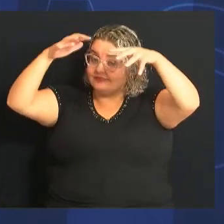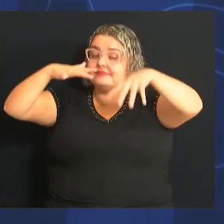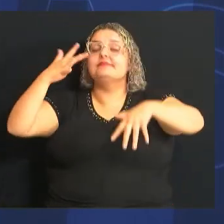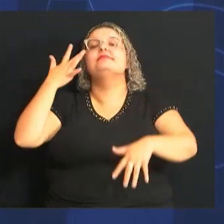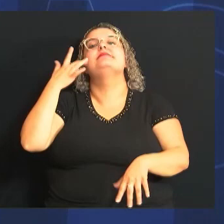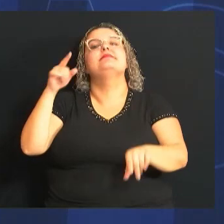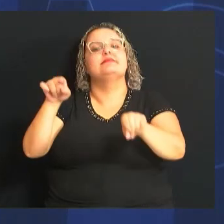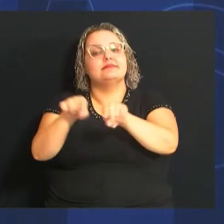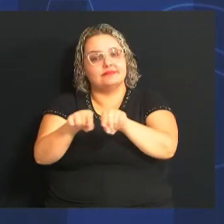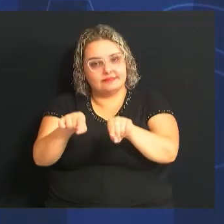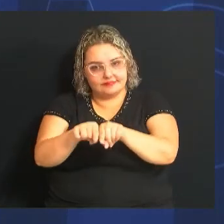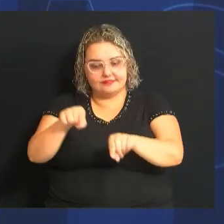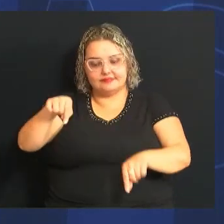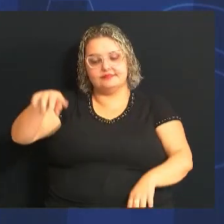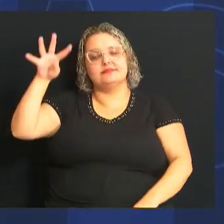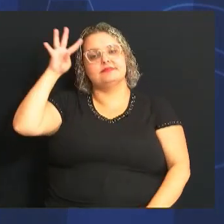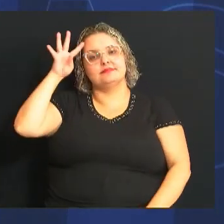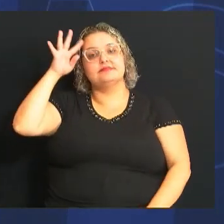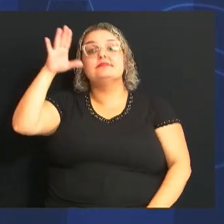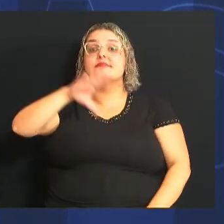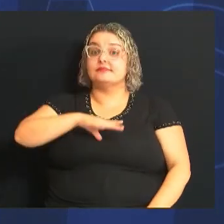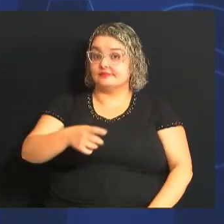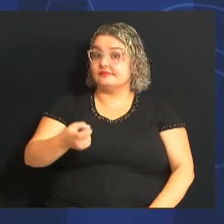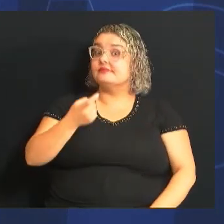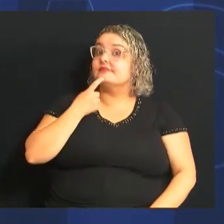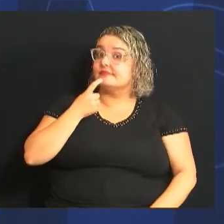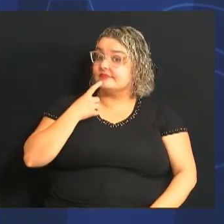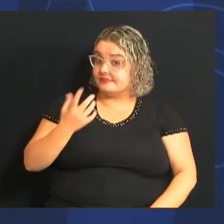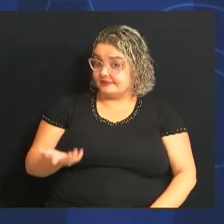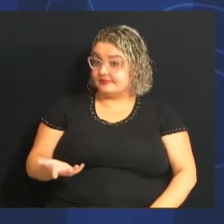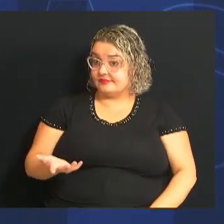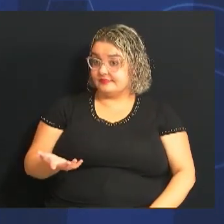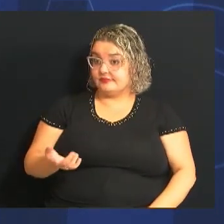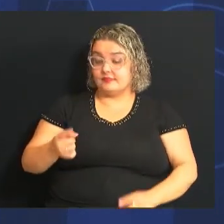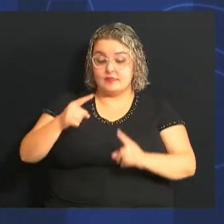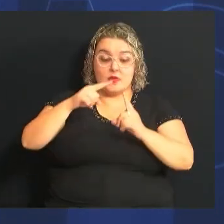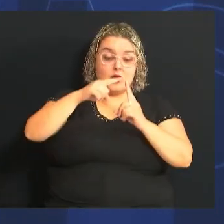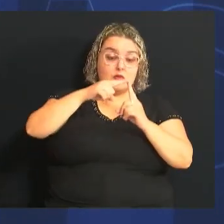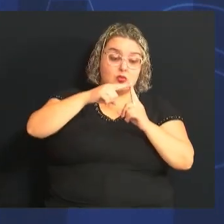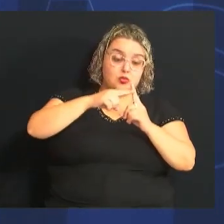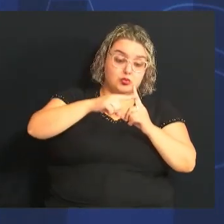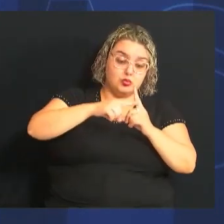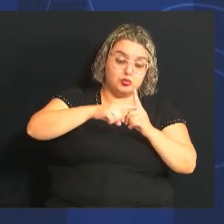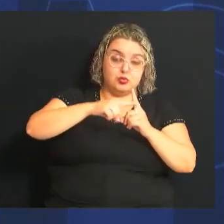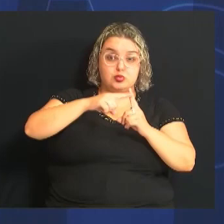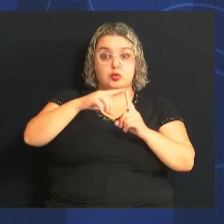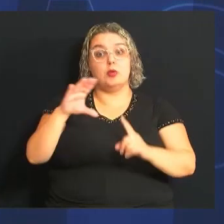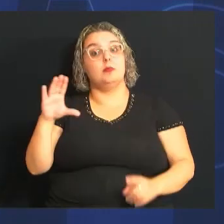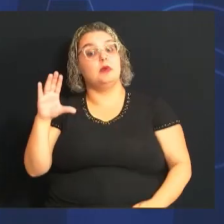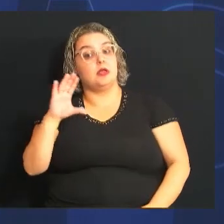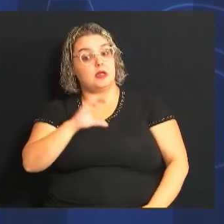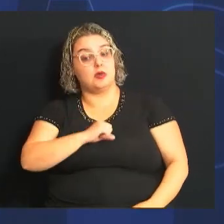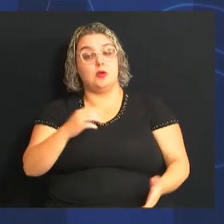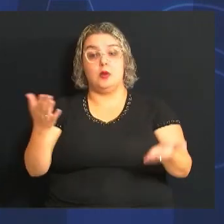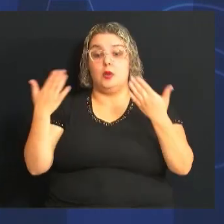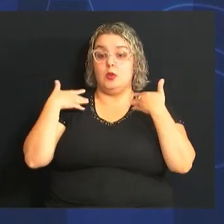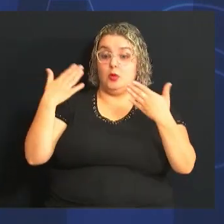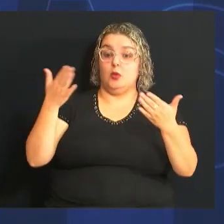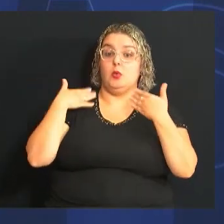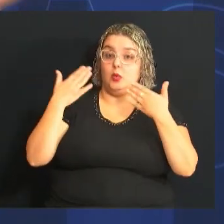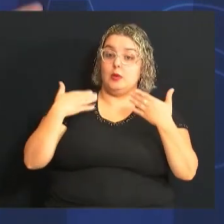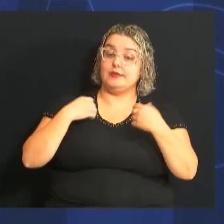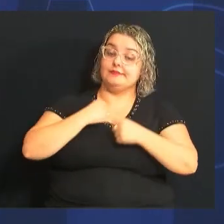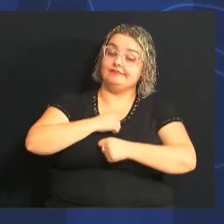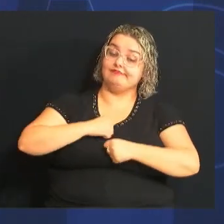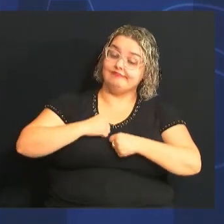esta quarta-feira, aqui para a cidade de Campinas. A temperatura, pelo menos para quem gosta de calor, para quem está com saudade do